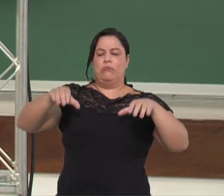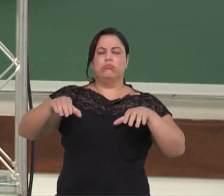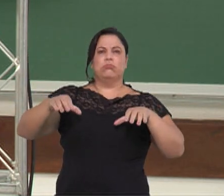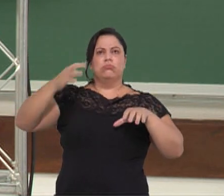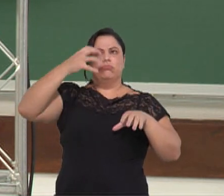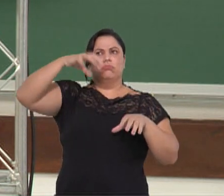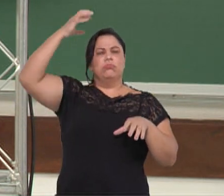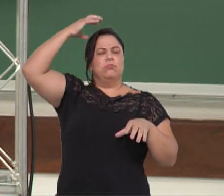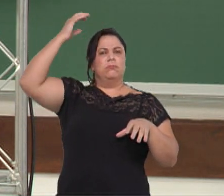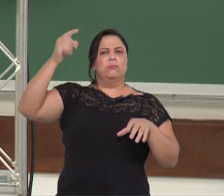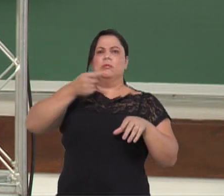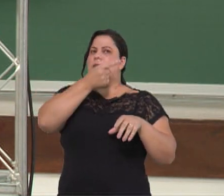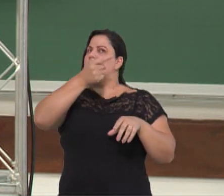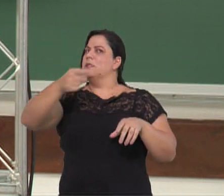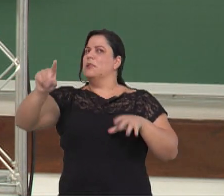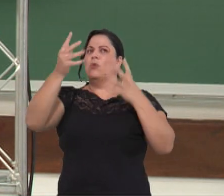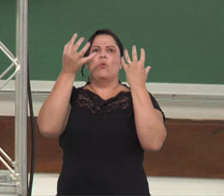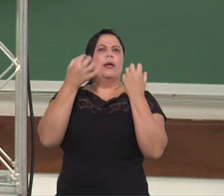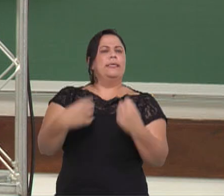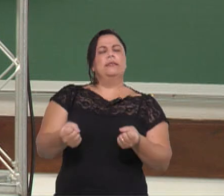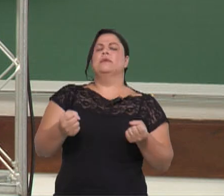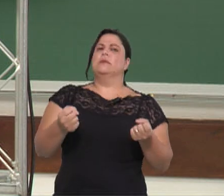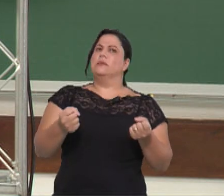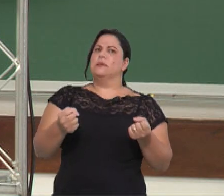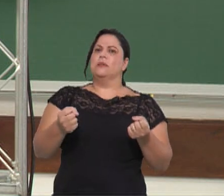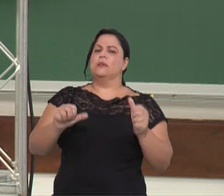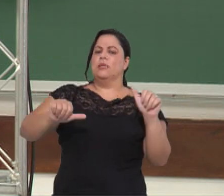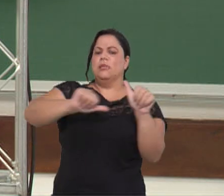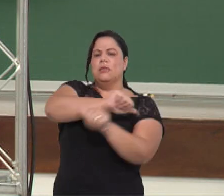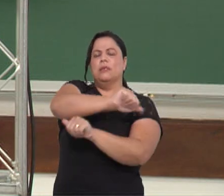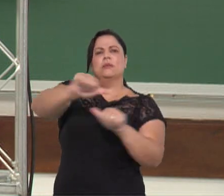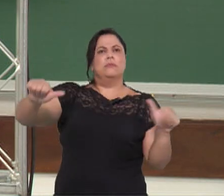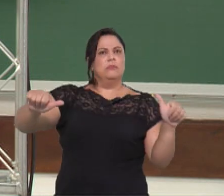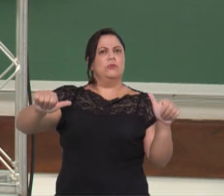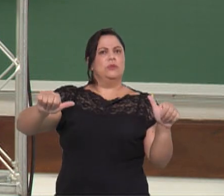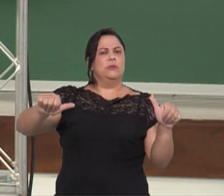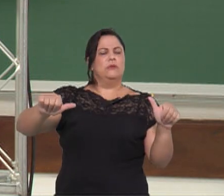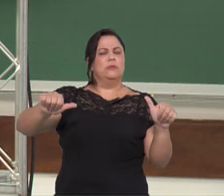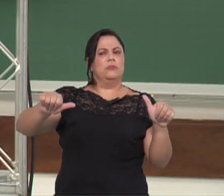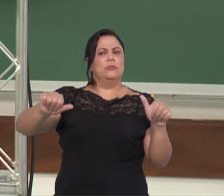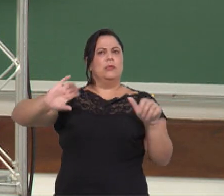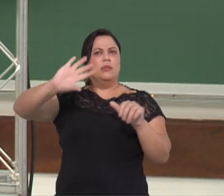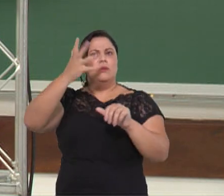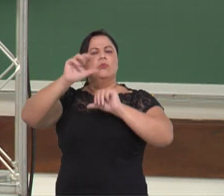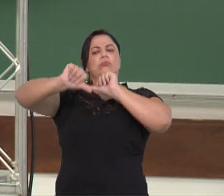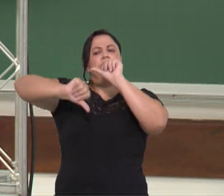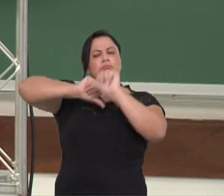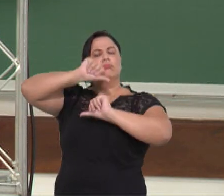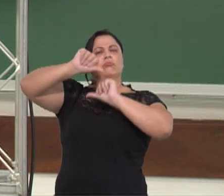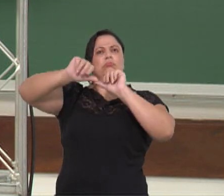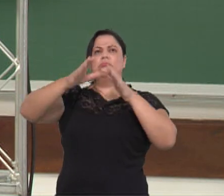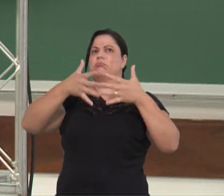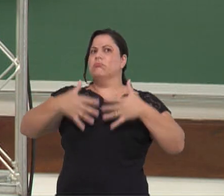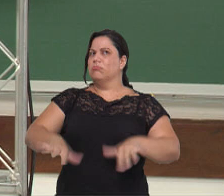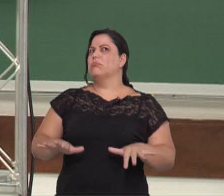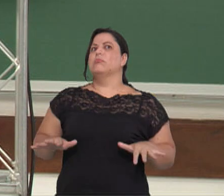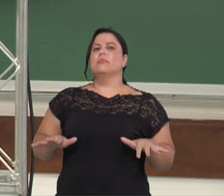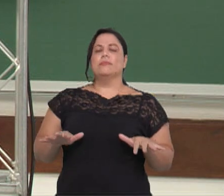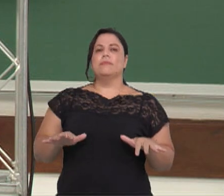as mudanças democráticas que essa Assembleia Nacional Constituinte vem fazendo, e eu